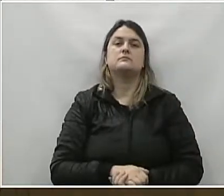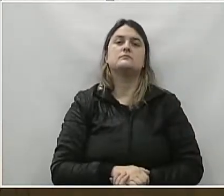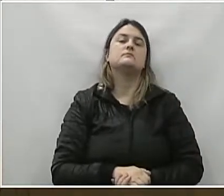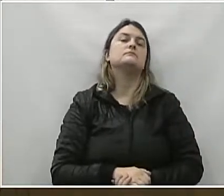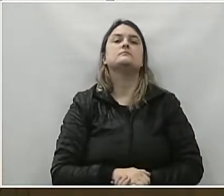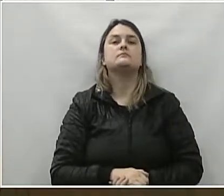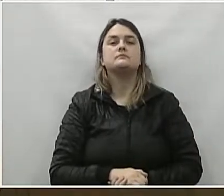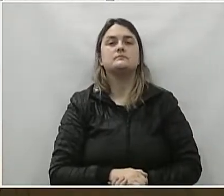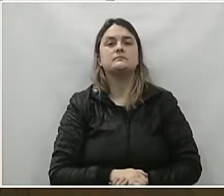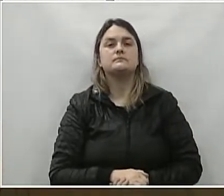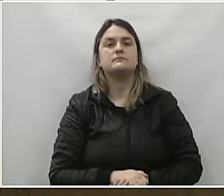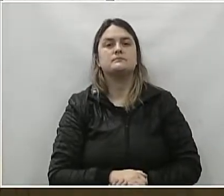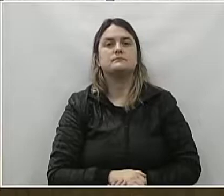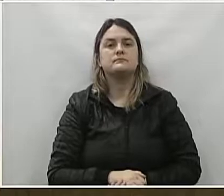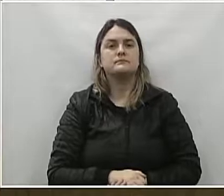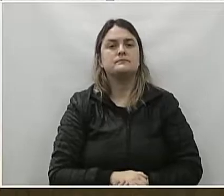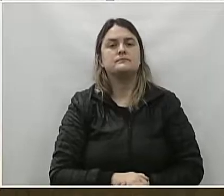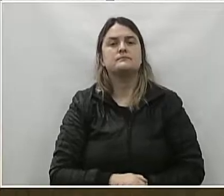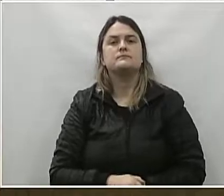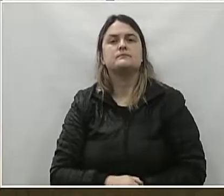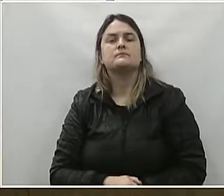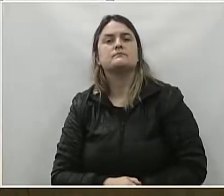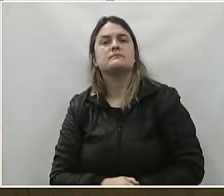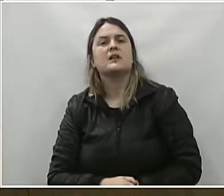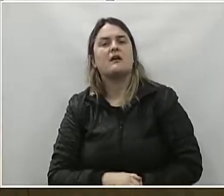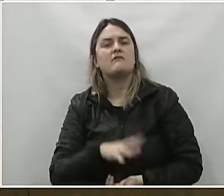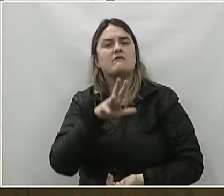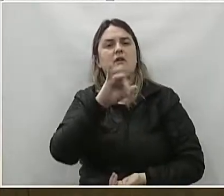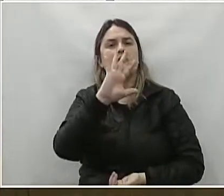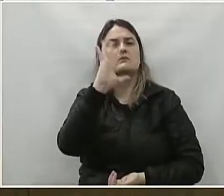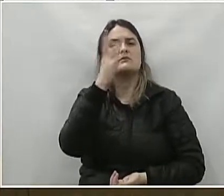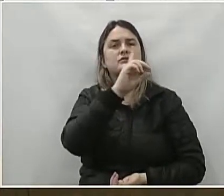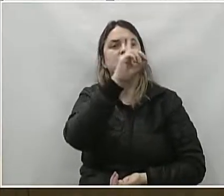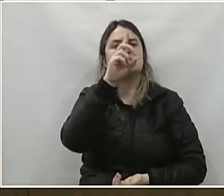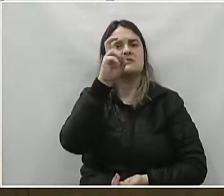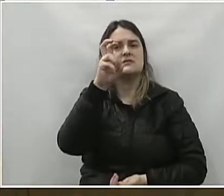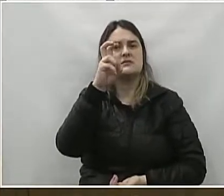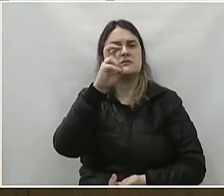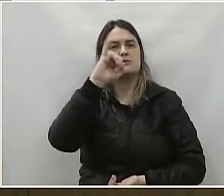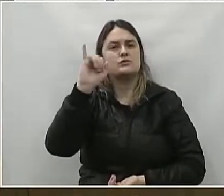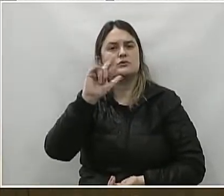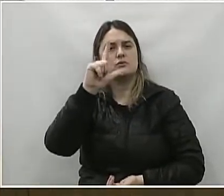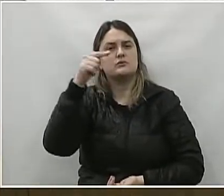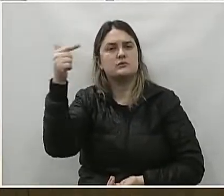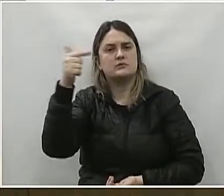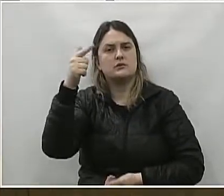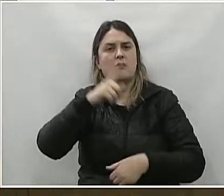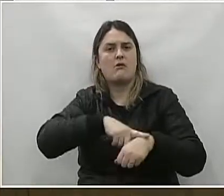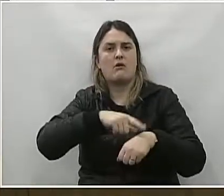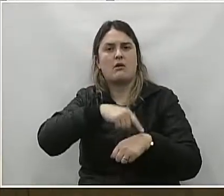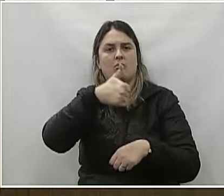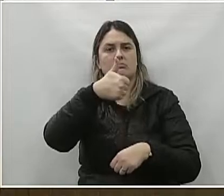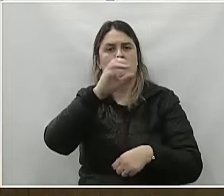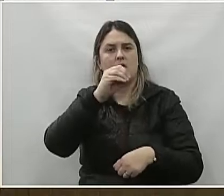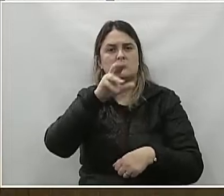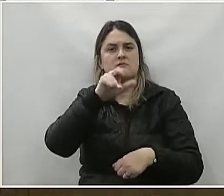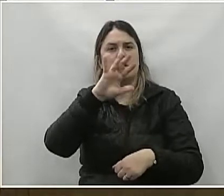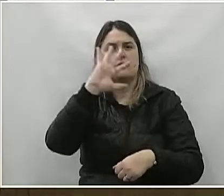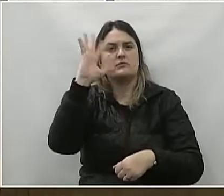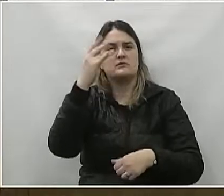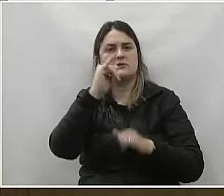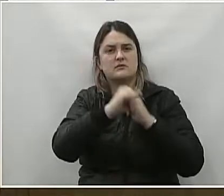o FUNPREV, que está previsto para ocorrer no dia 5/7/2022, às 10 horas, de forma